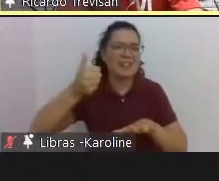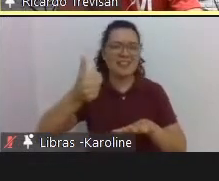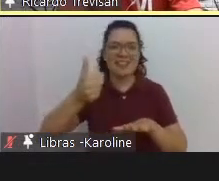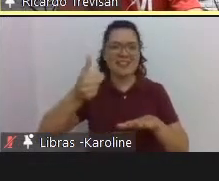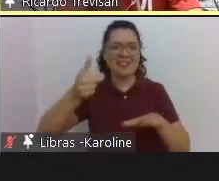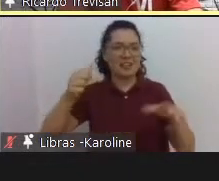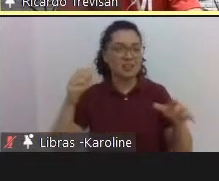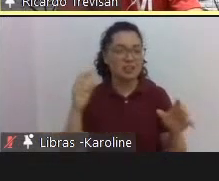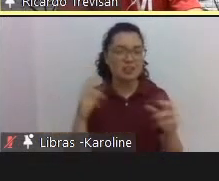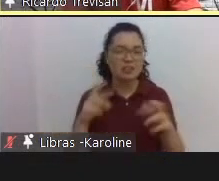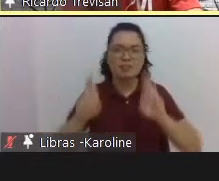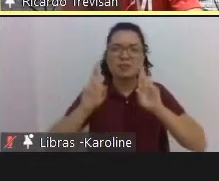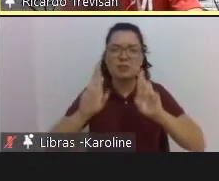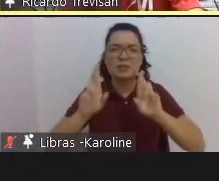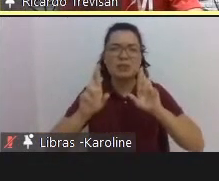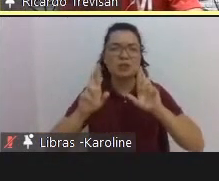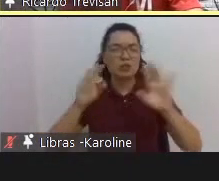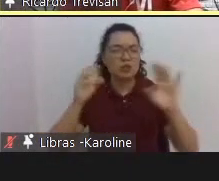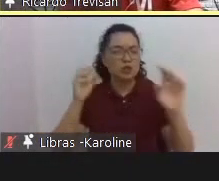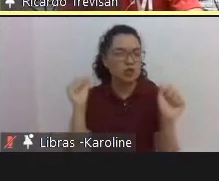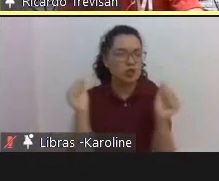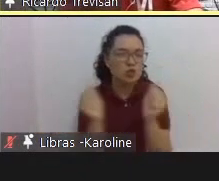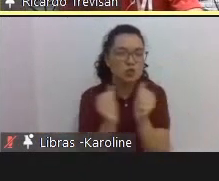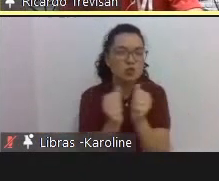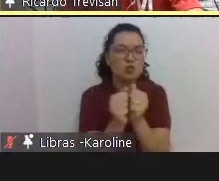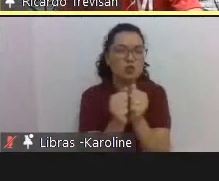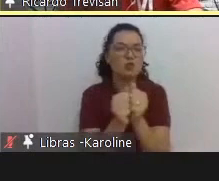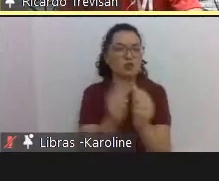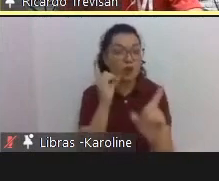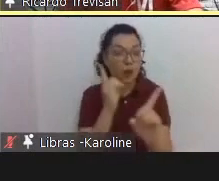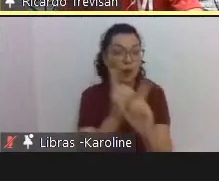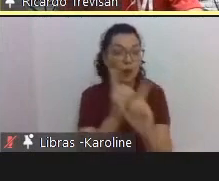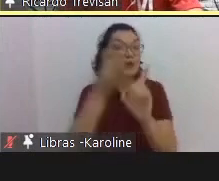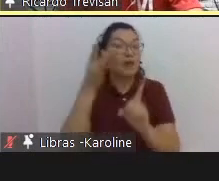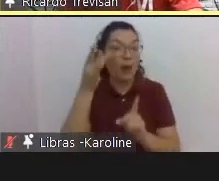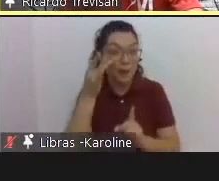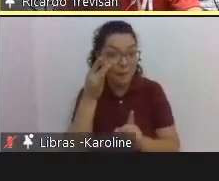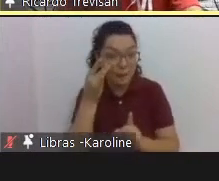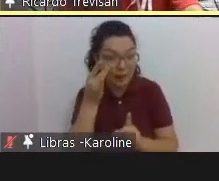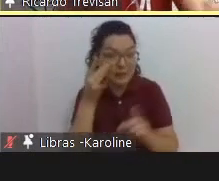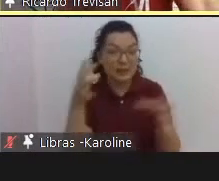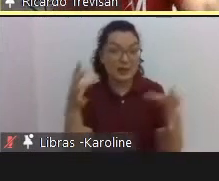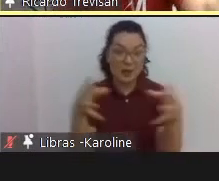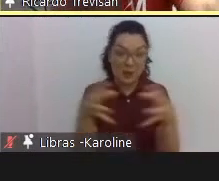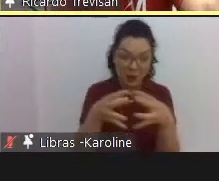presencial, no espaço material, pelos corpos e pelo coletivo presente.